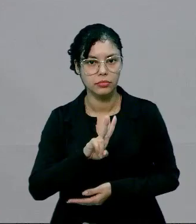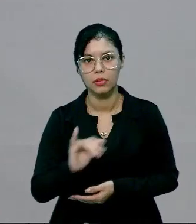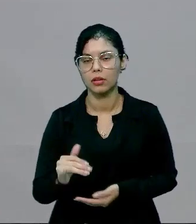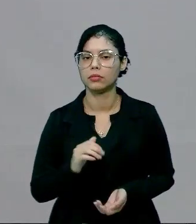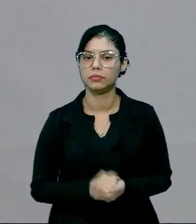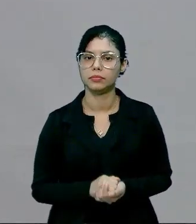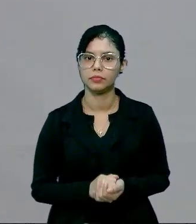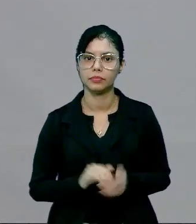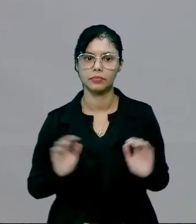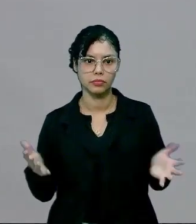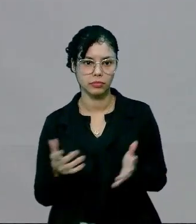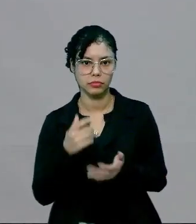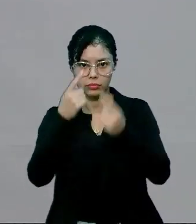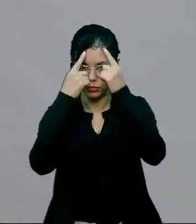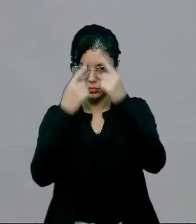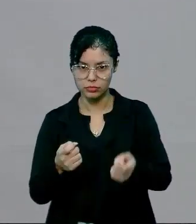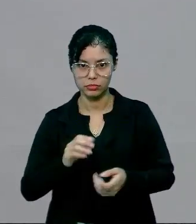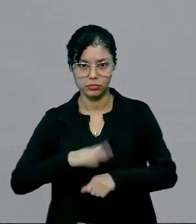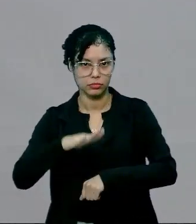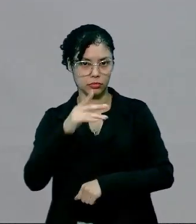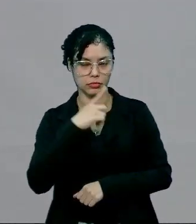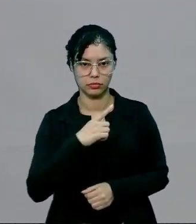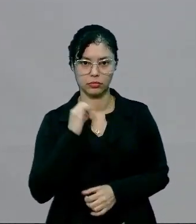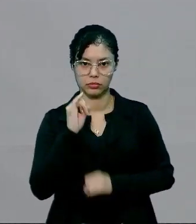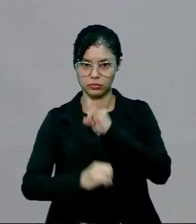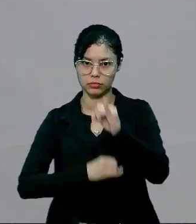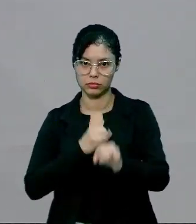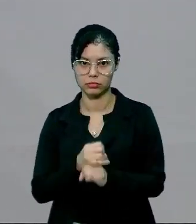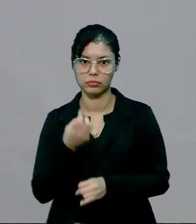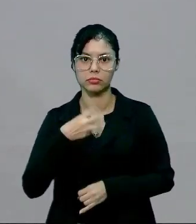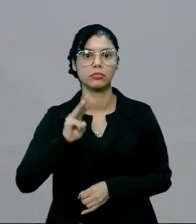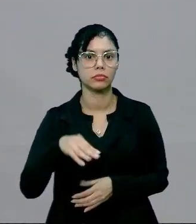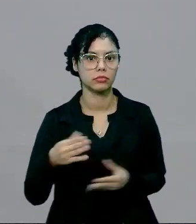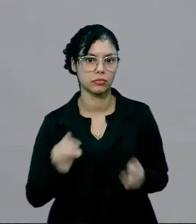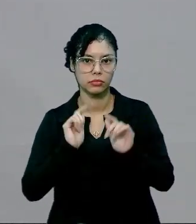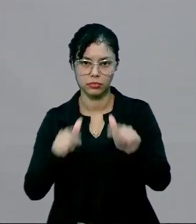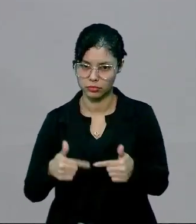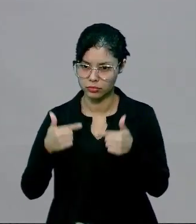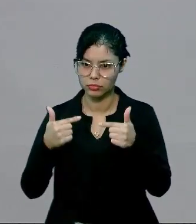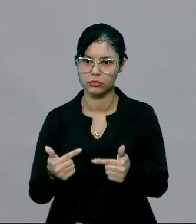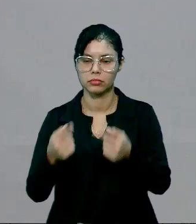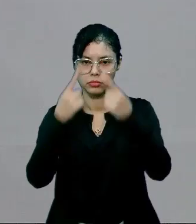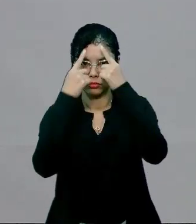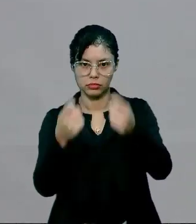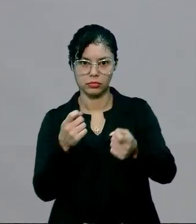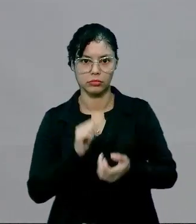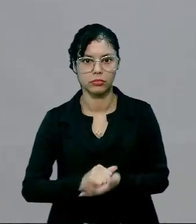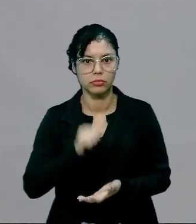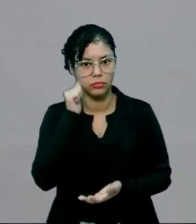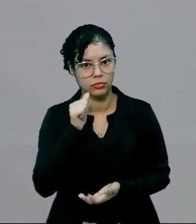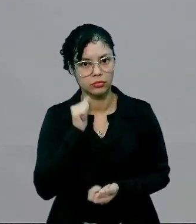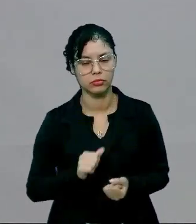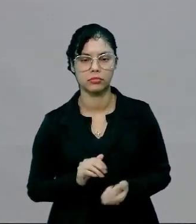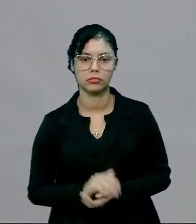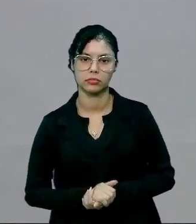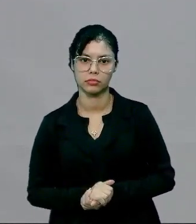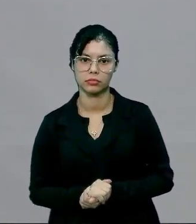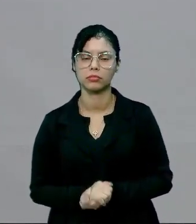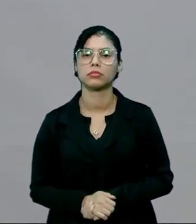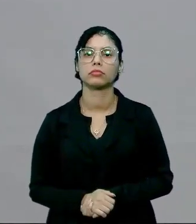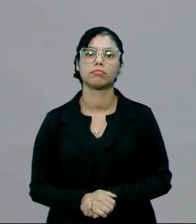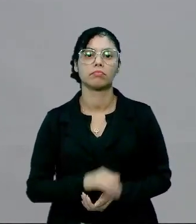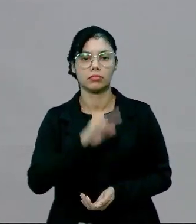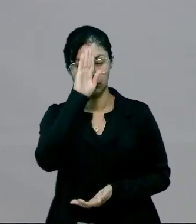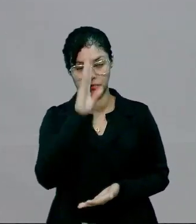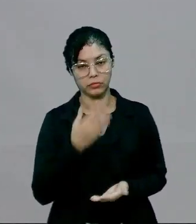vai incitar a violência? Gente, é o que mais tem na internet. Quem é que vai defender a violência contra a mulher? Por incrível